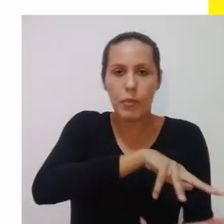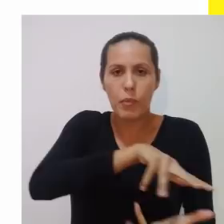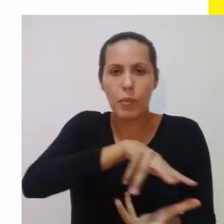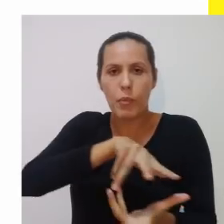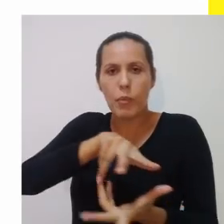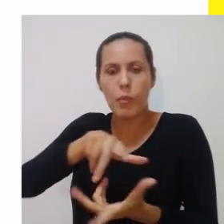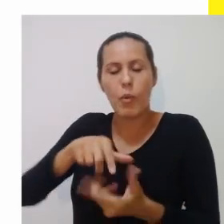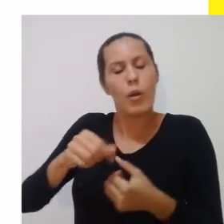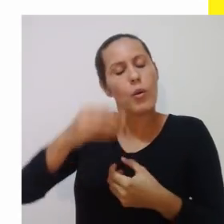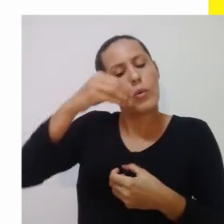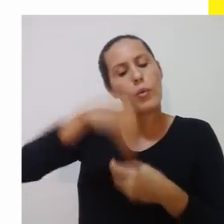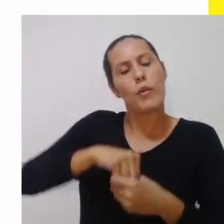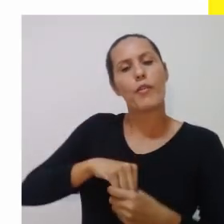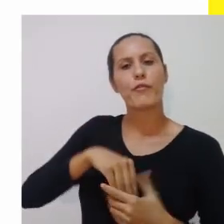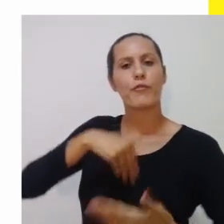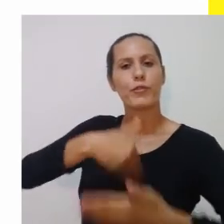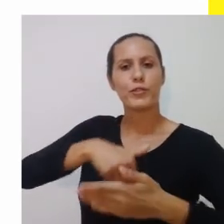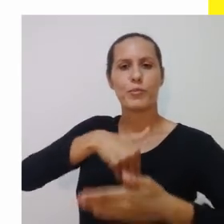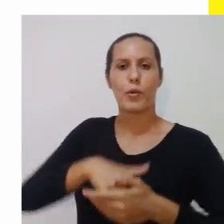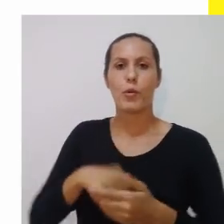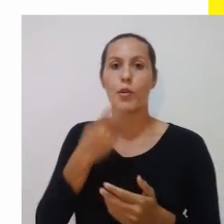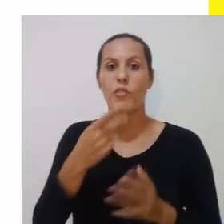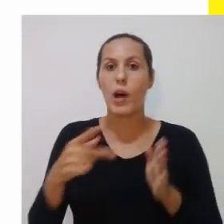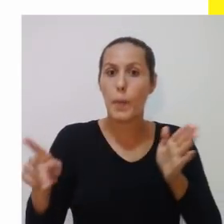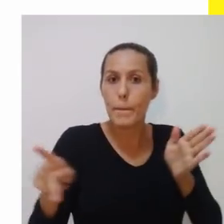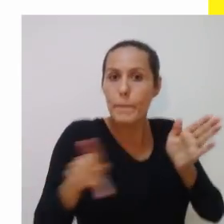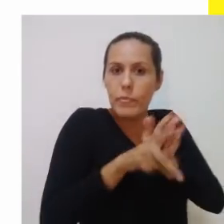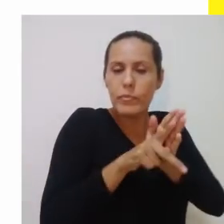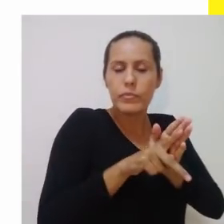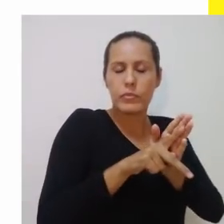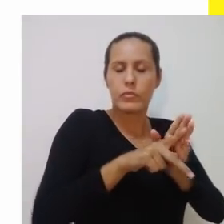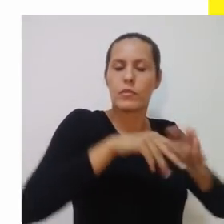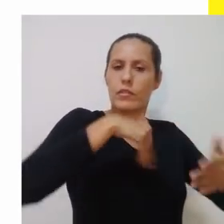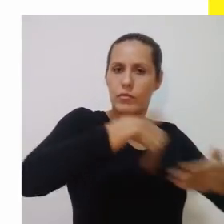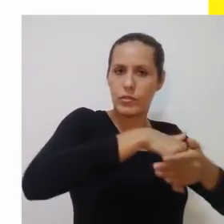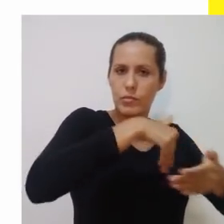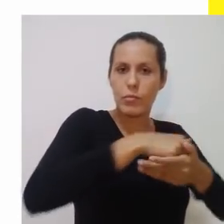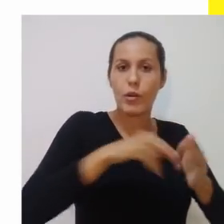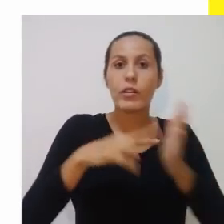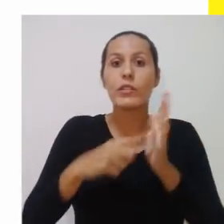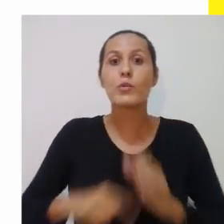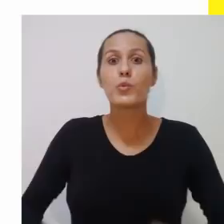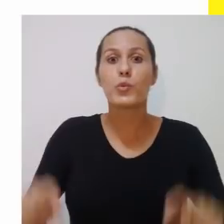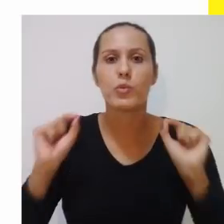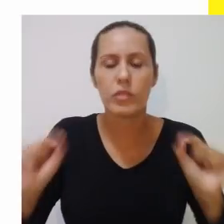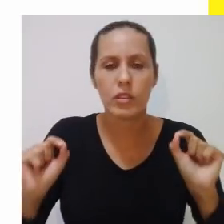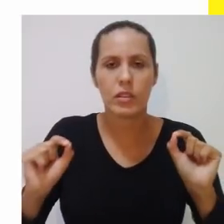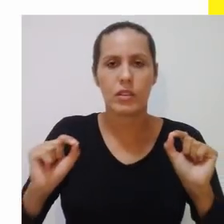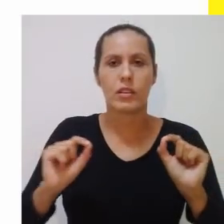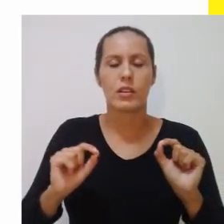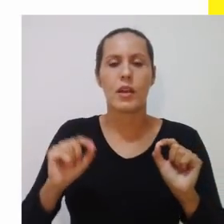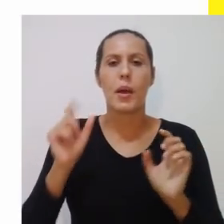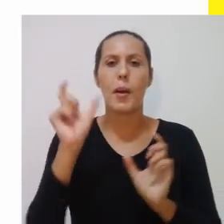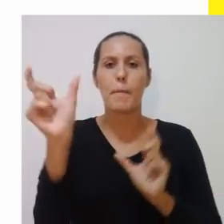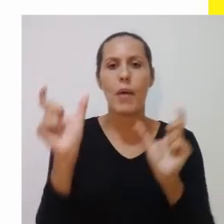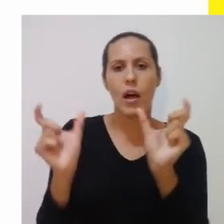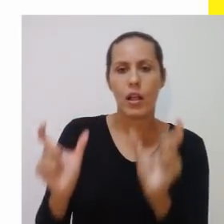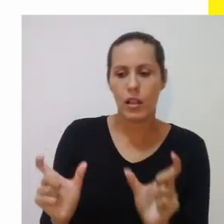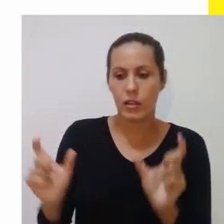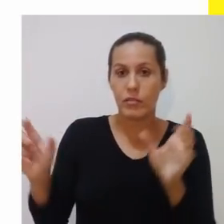do futebol. Quando eu digo essas palavras pertencem ao universo do futebol, eu quero dizer que todas elas